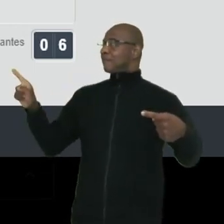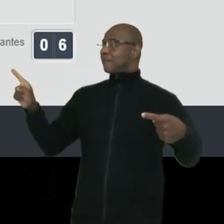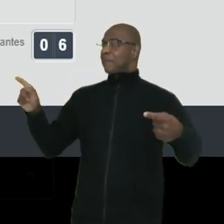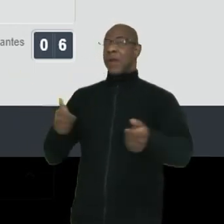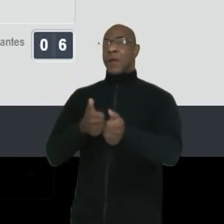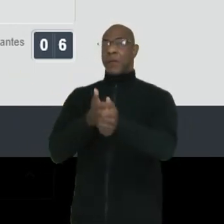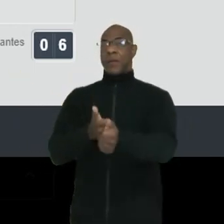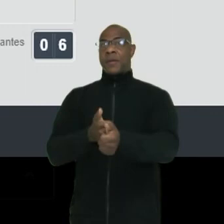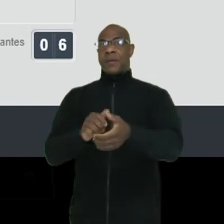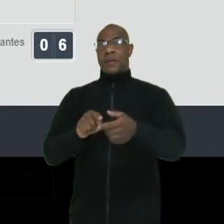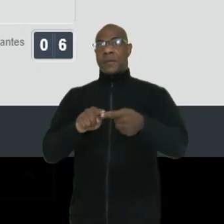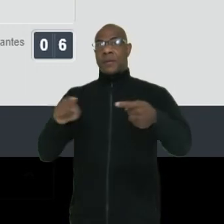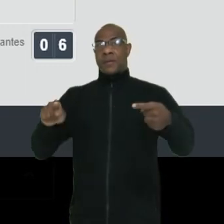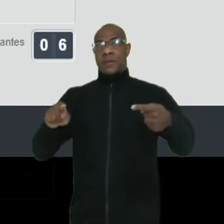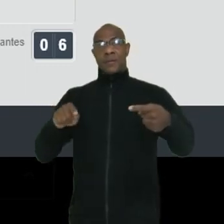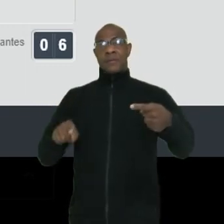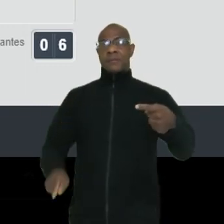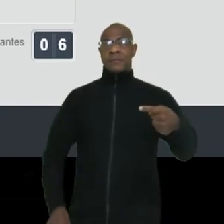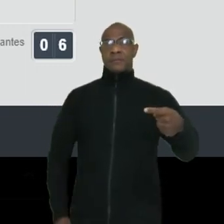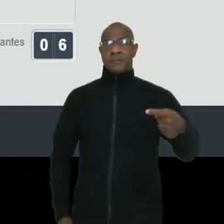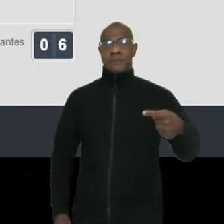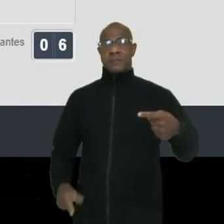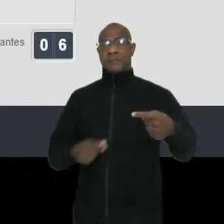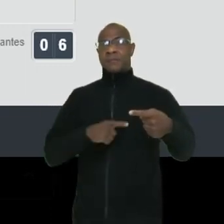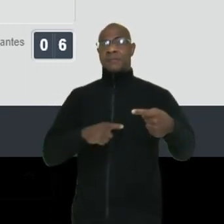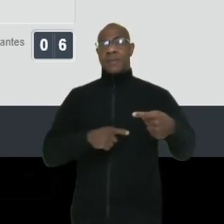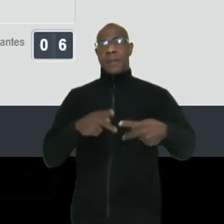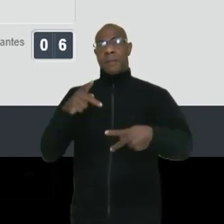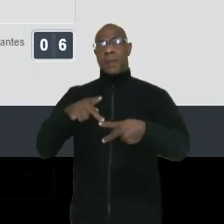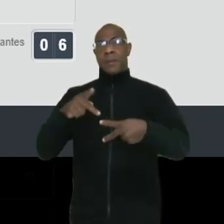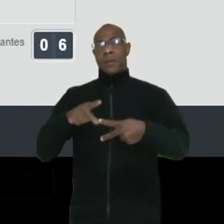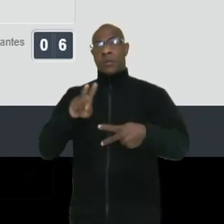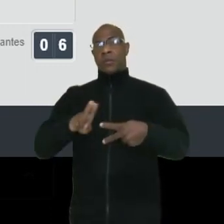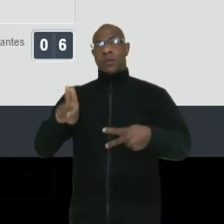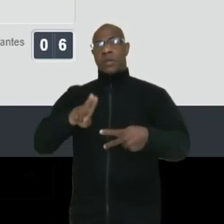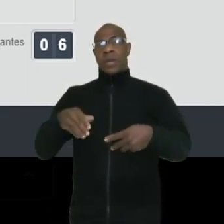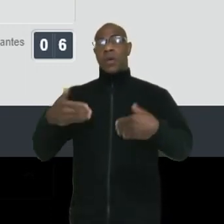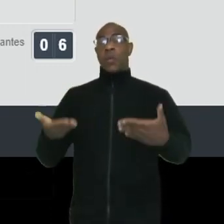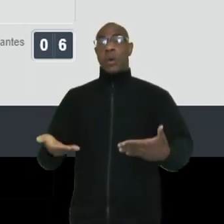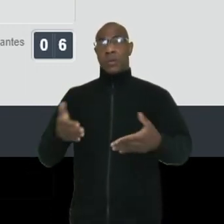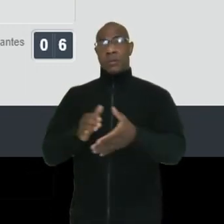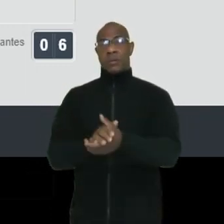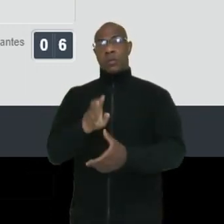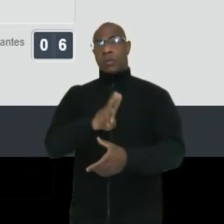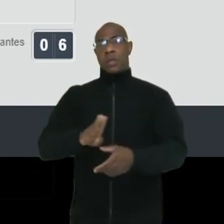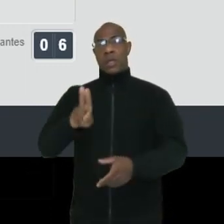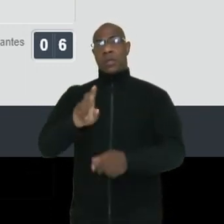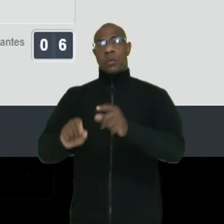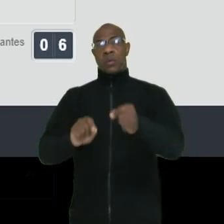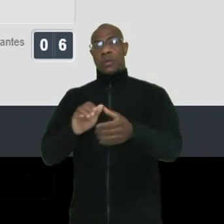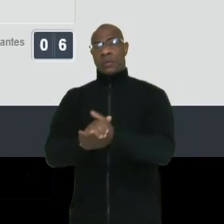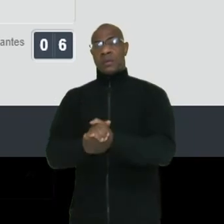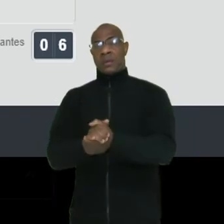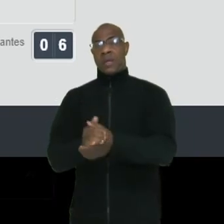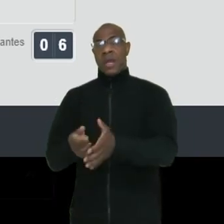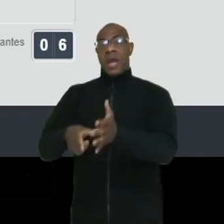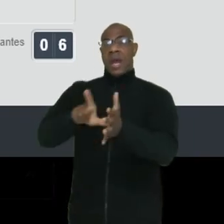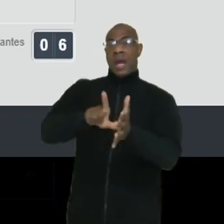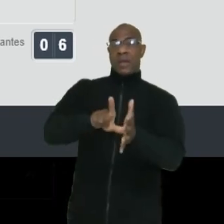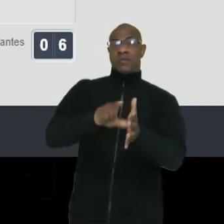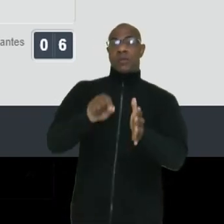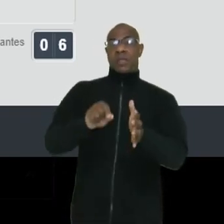a.m. Então aqui nós temos que escolher a preposição que nós usaremos antes do dia de